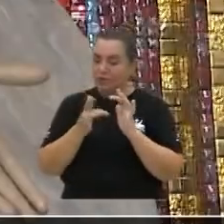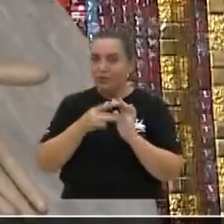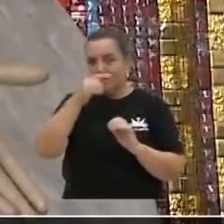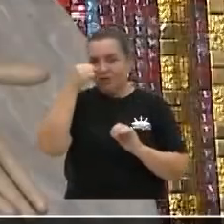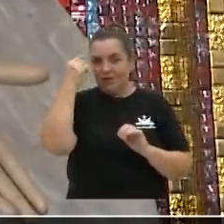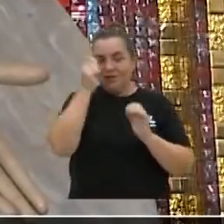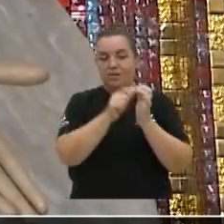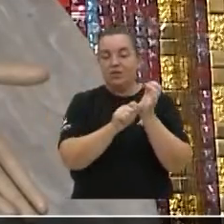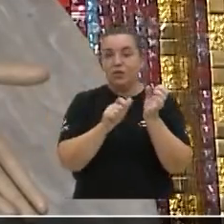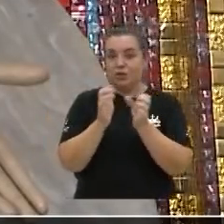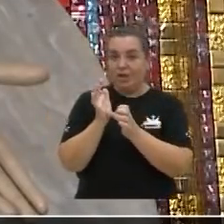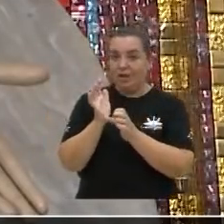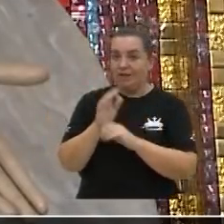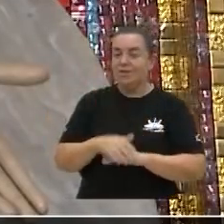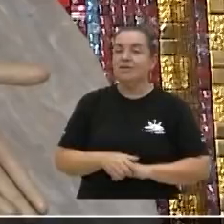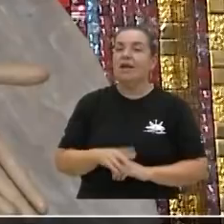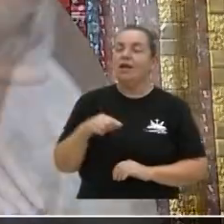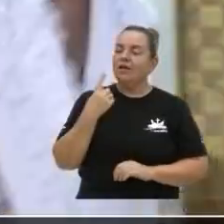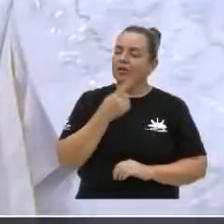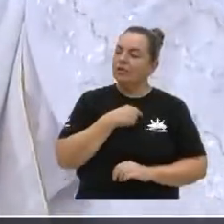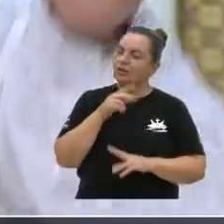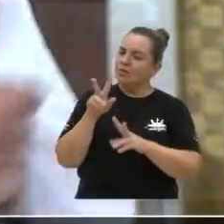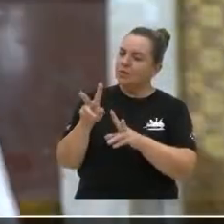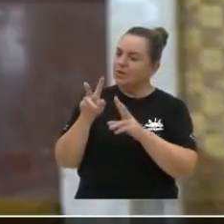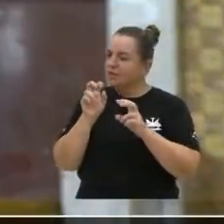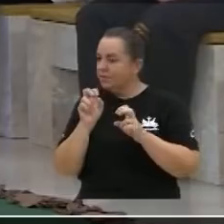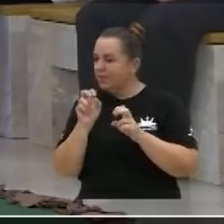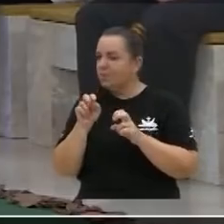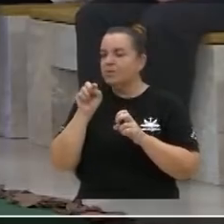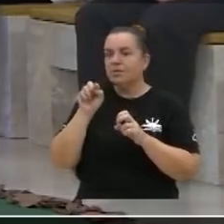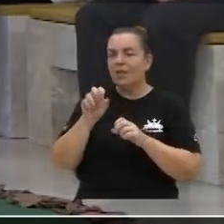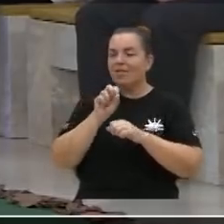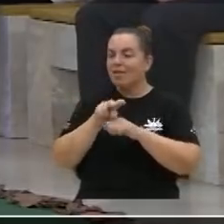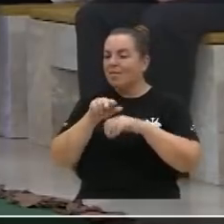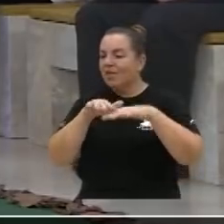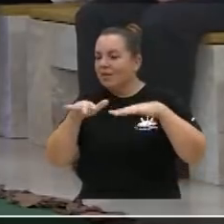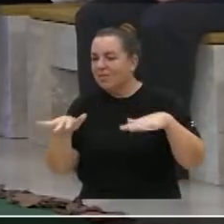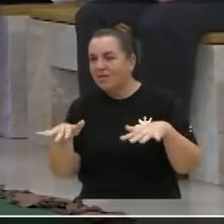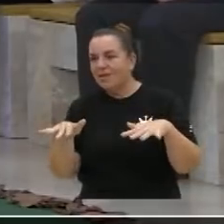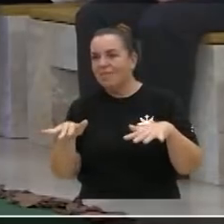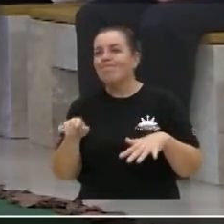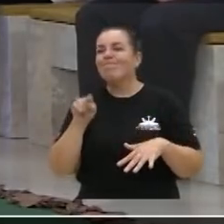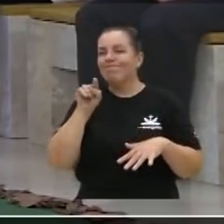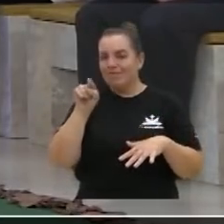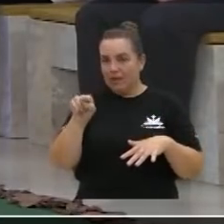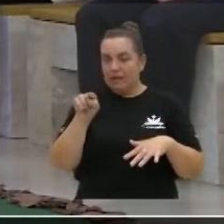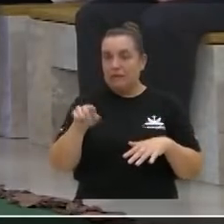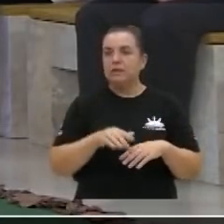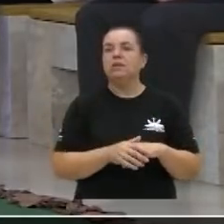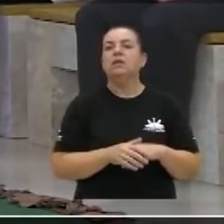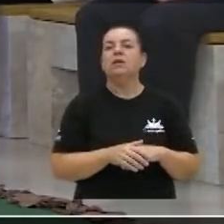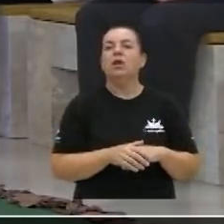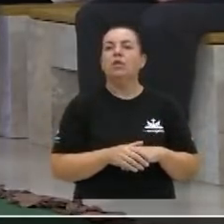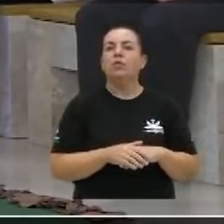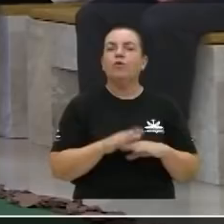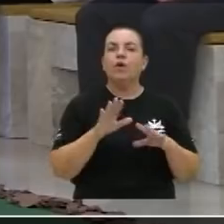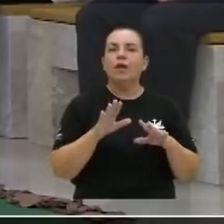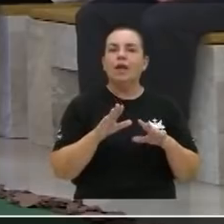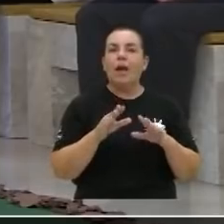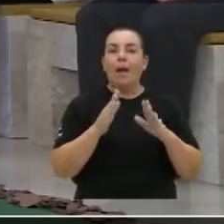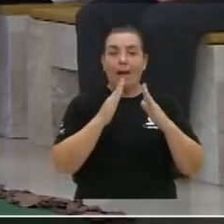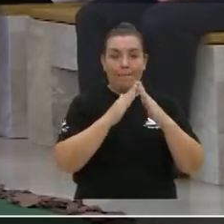Chagas, que nós percebemos que nesta pandemia foi levado a